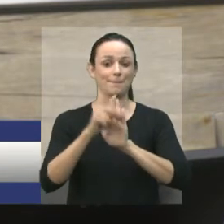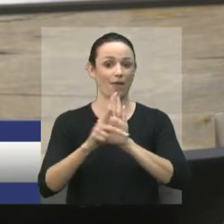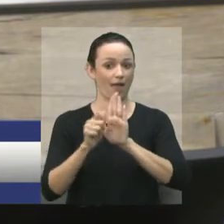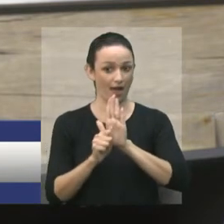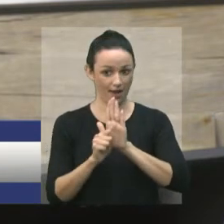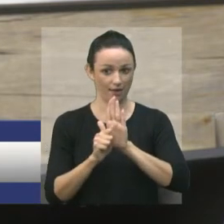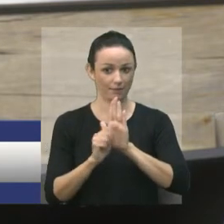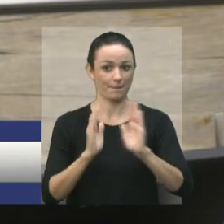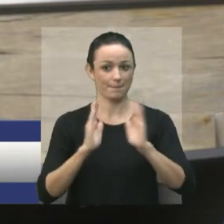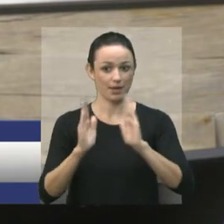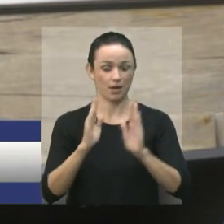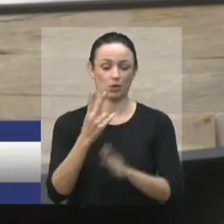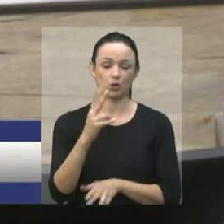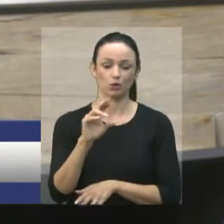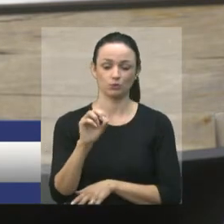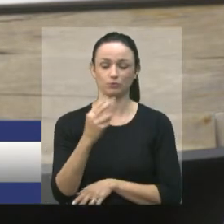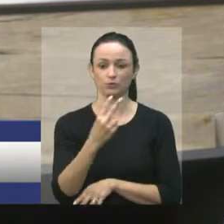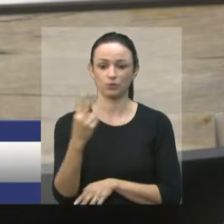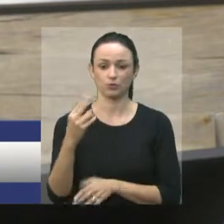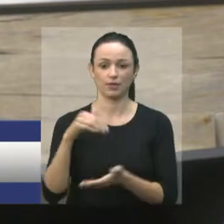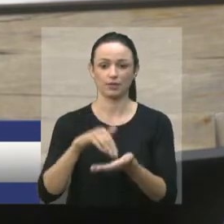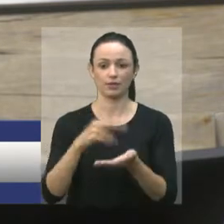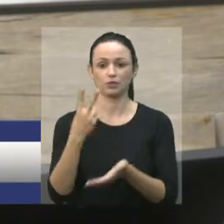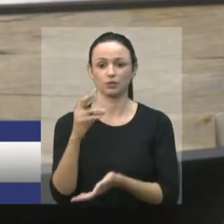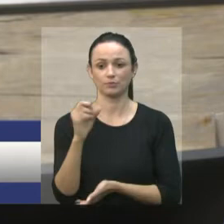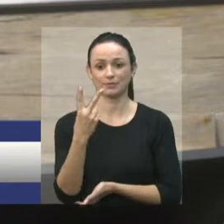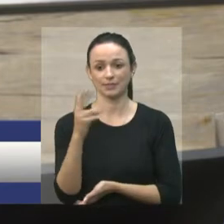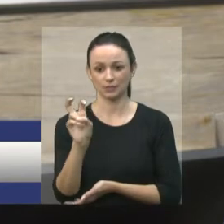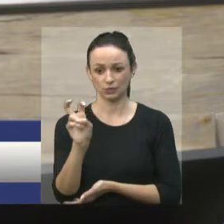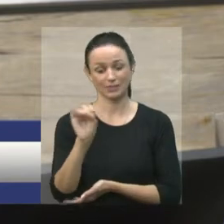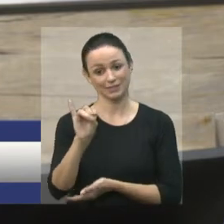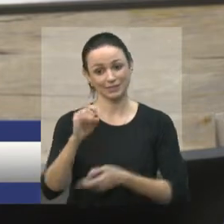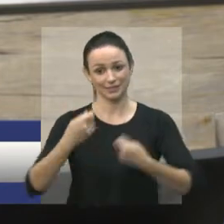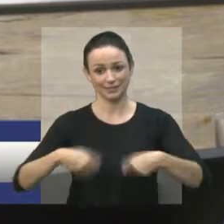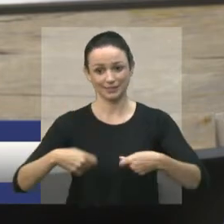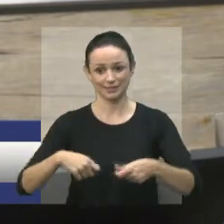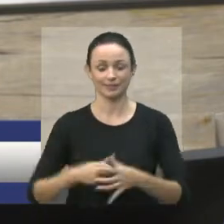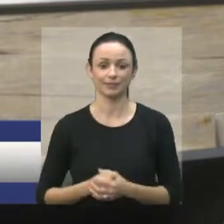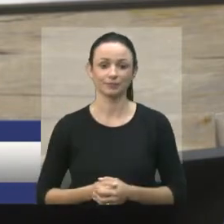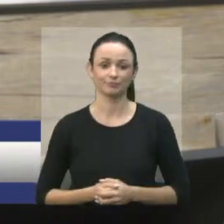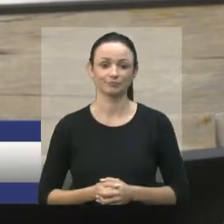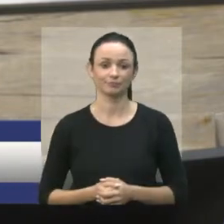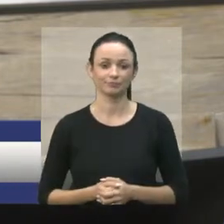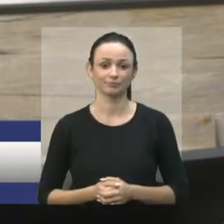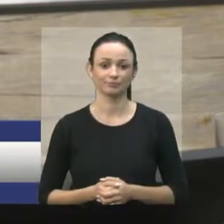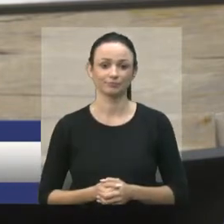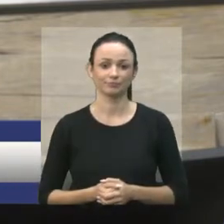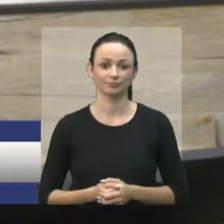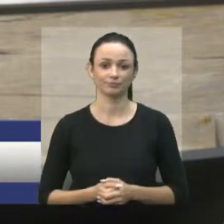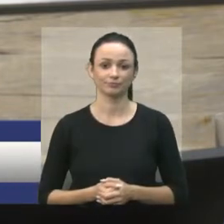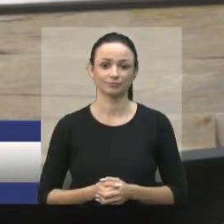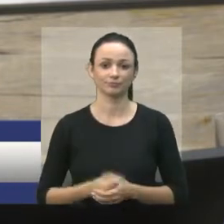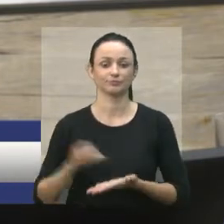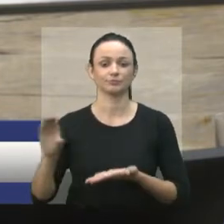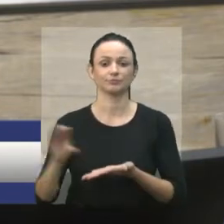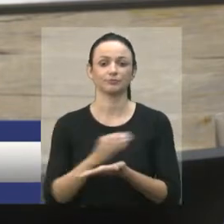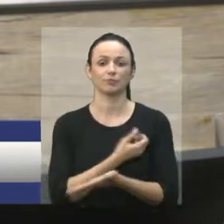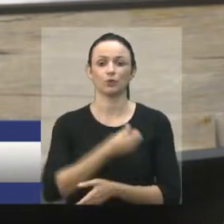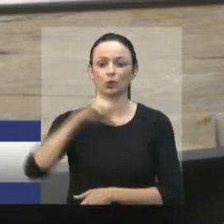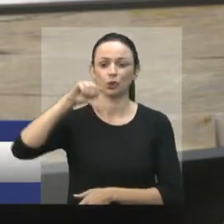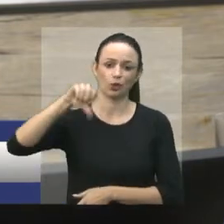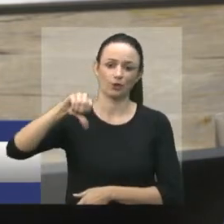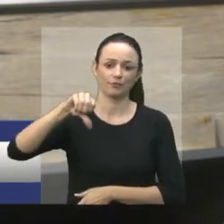plurianual para o período de 2022 a 2025, se necessárias. Emenda número